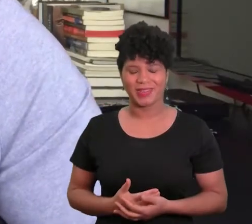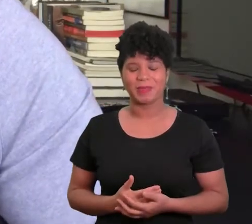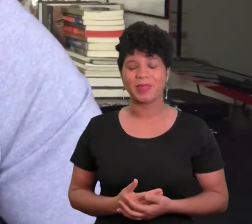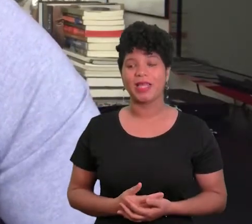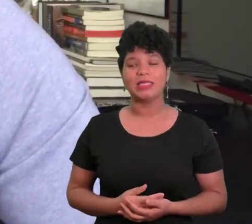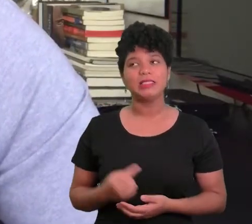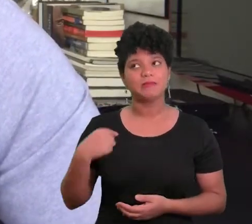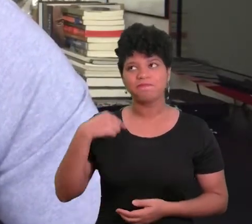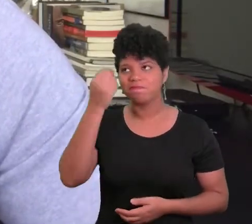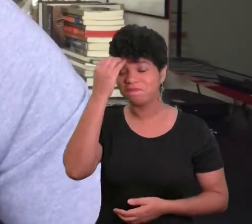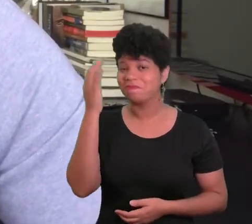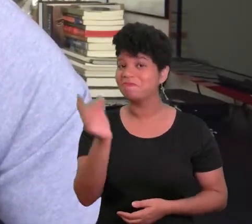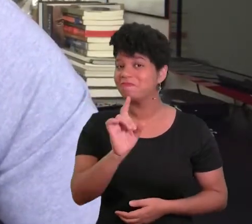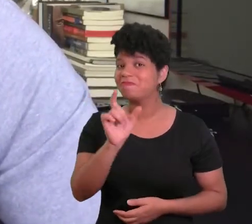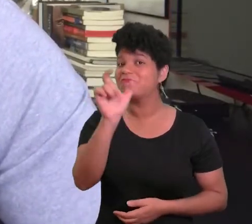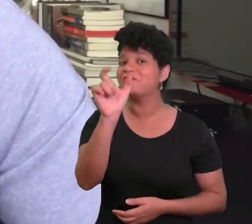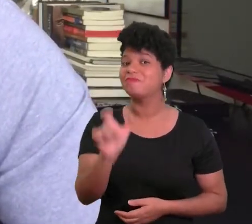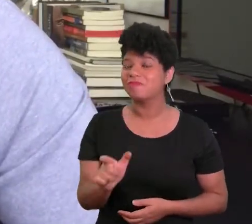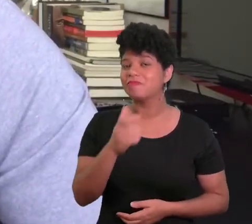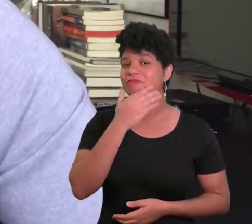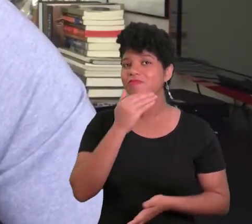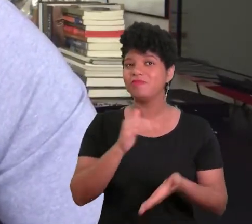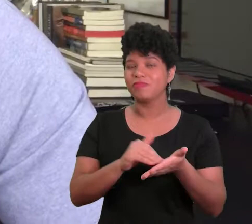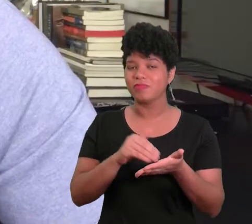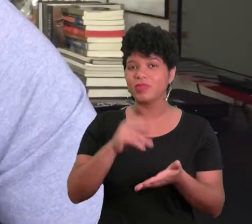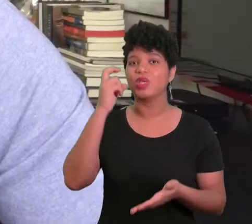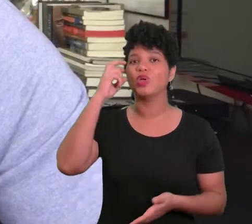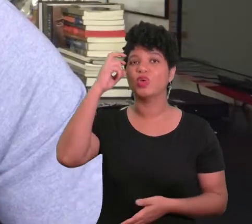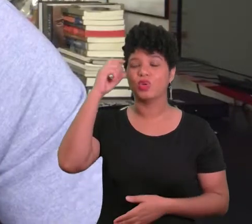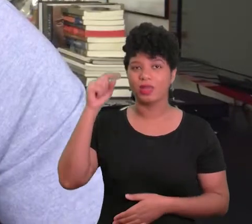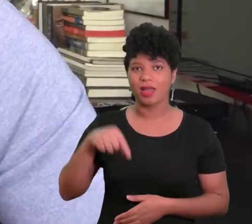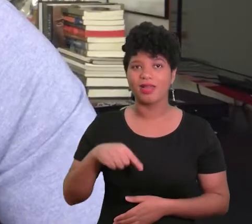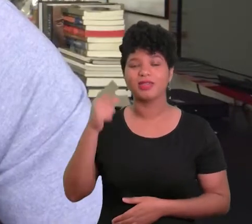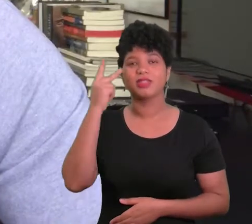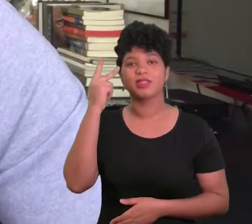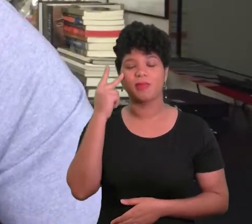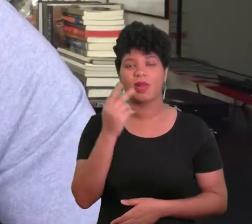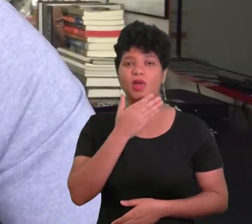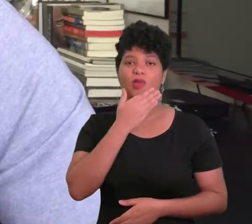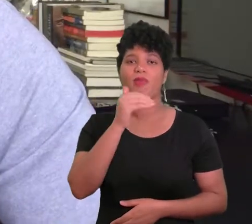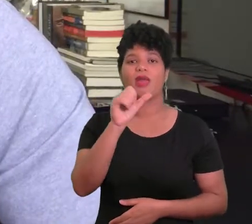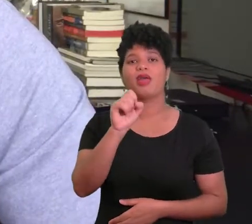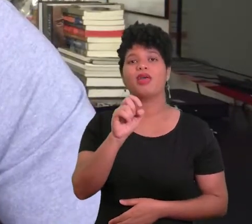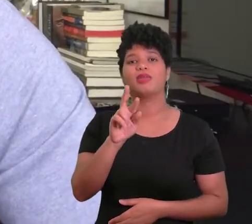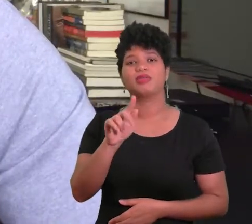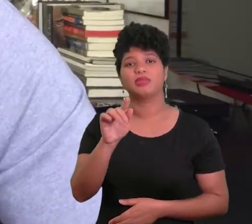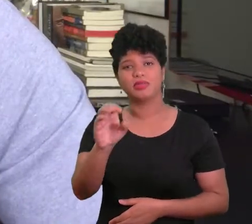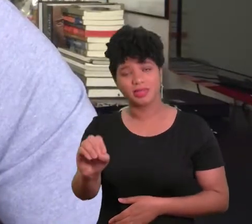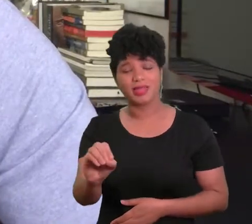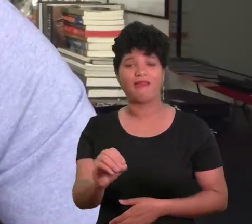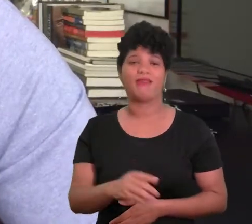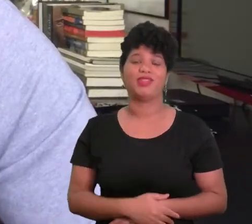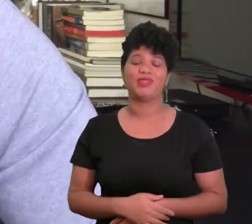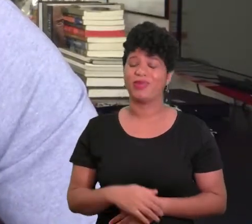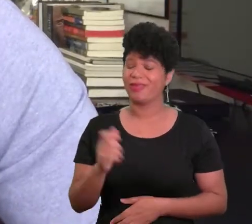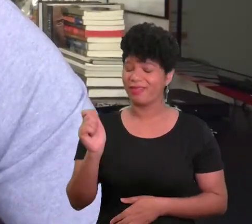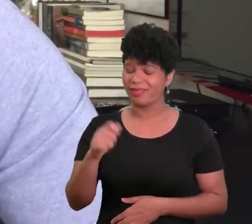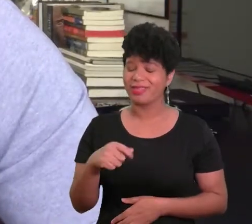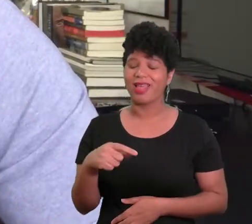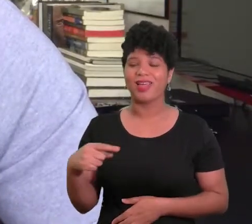E não posso deixar de agradecer ao secretário de Cultura de São Paulo, Sérgio Saleitão, que proporcionou a